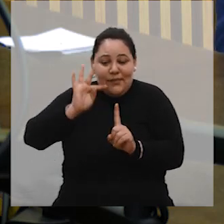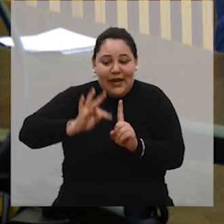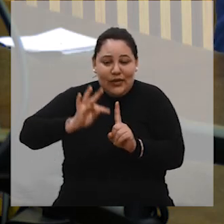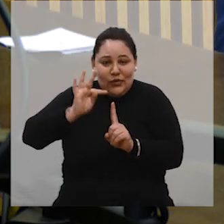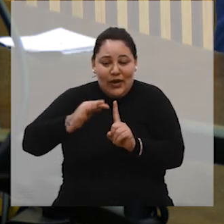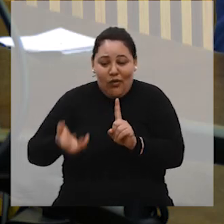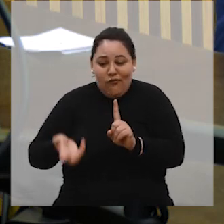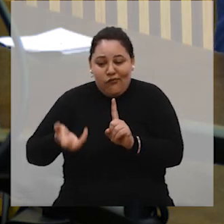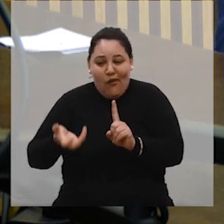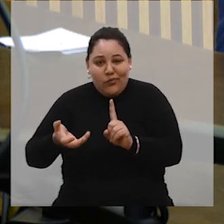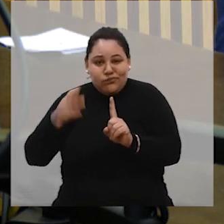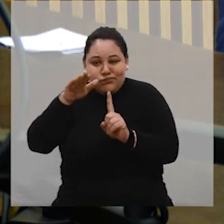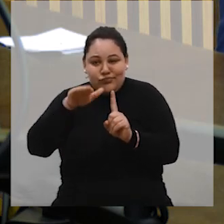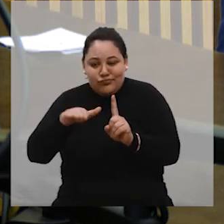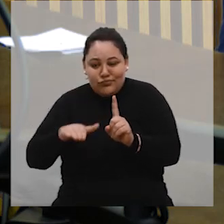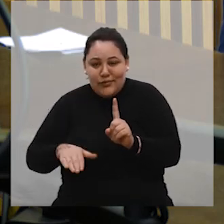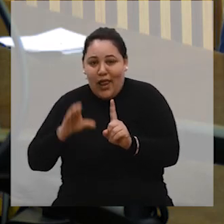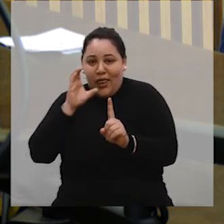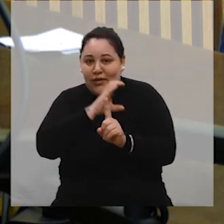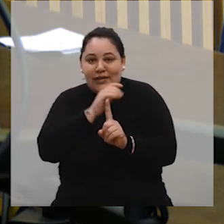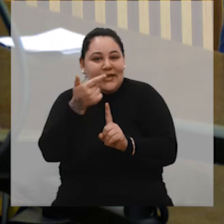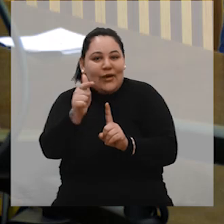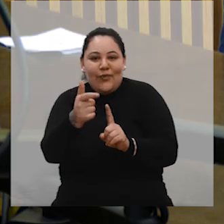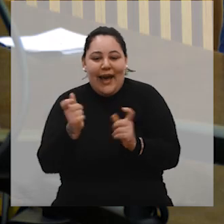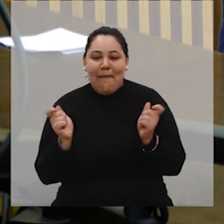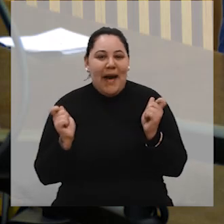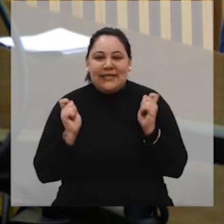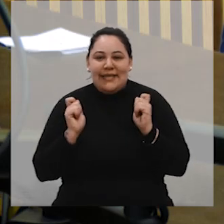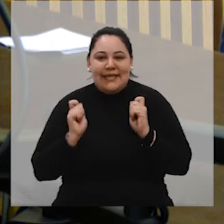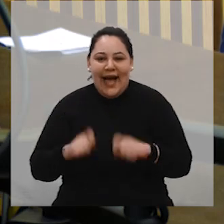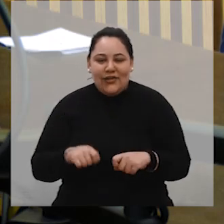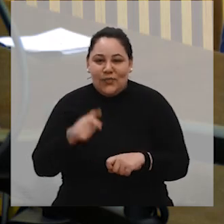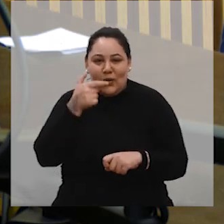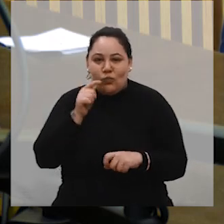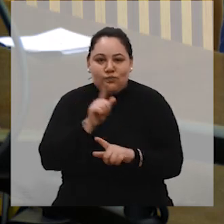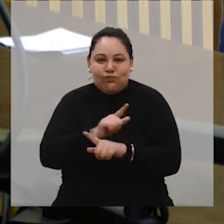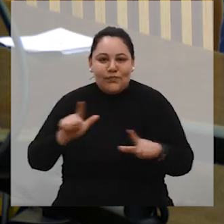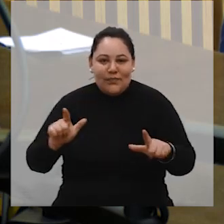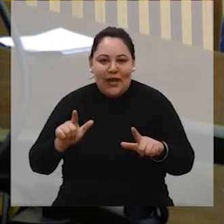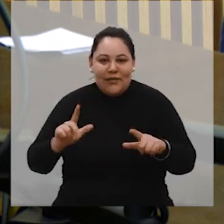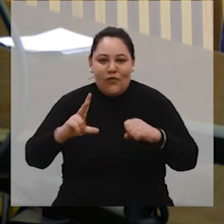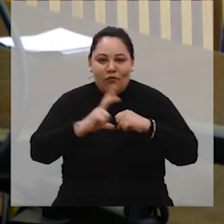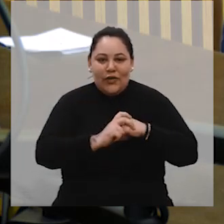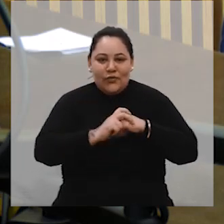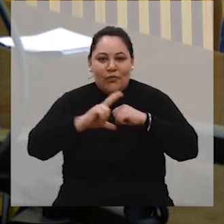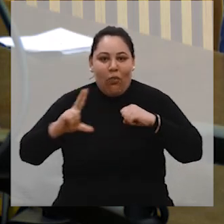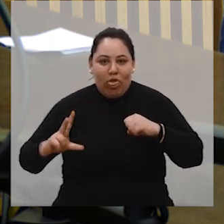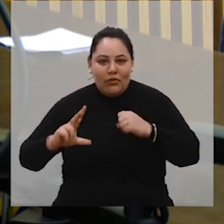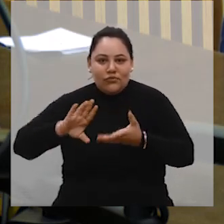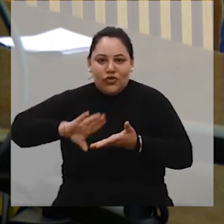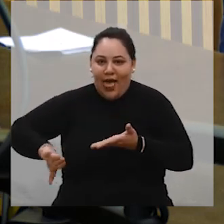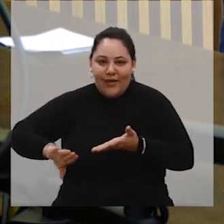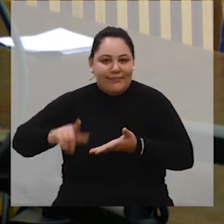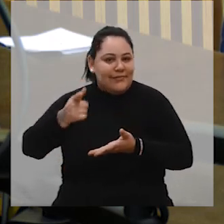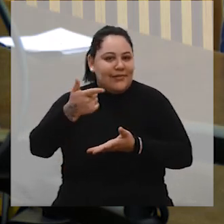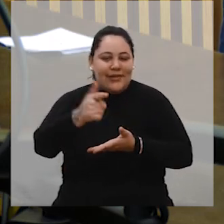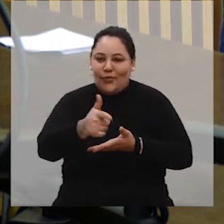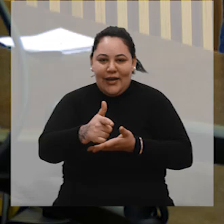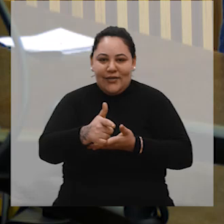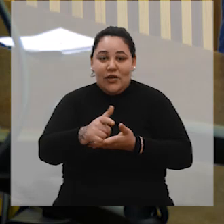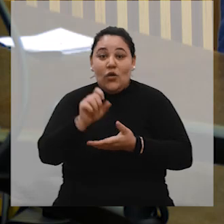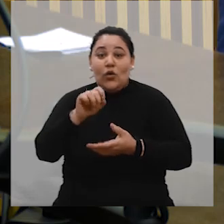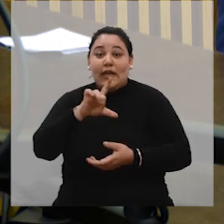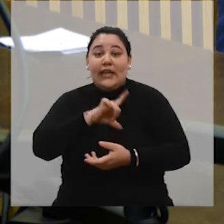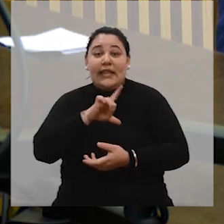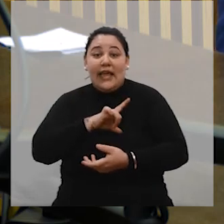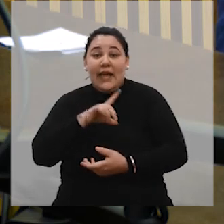forninhos não tem potência para esterilizar o vírus, para inutilizar o vírus. O que tem essa força é a